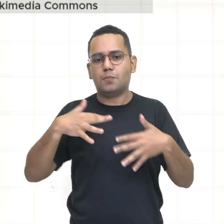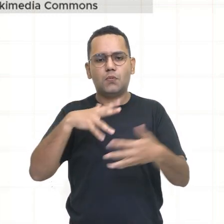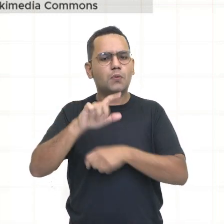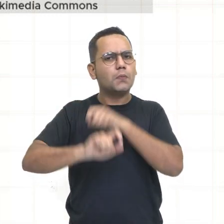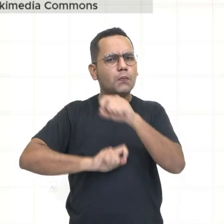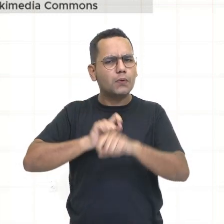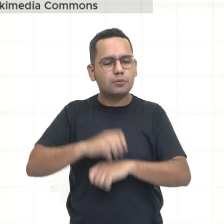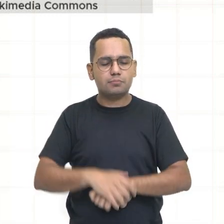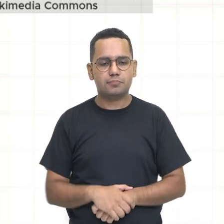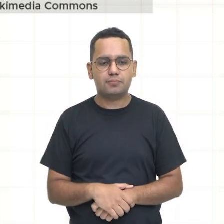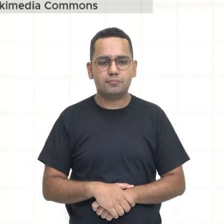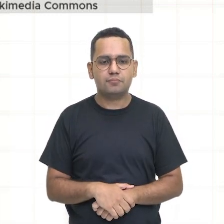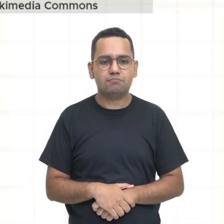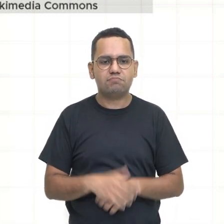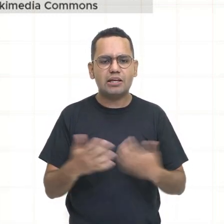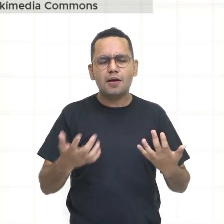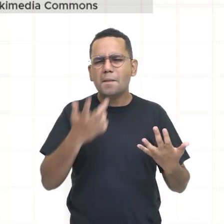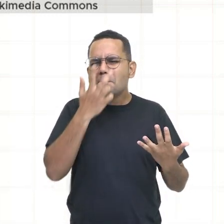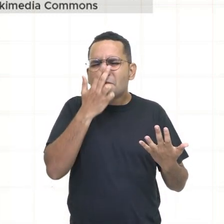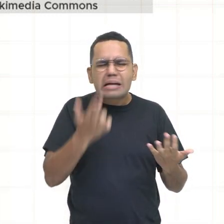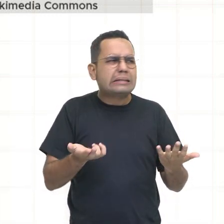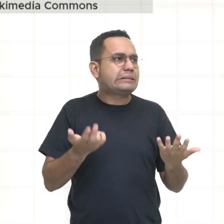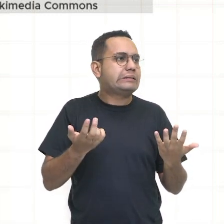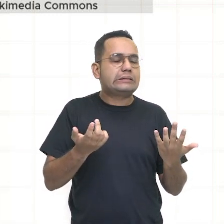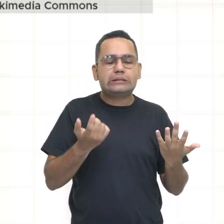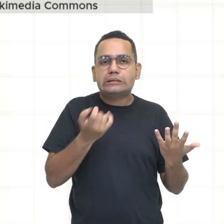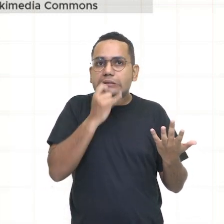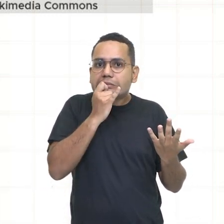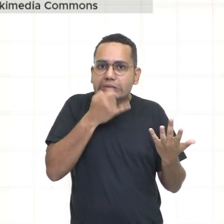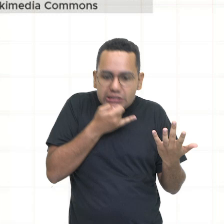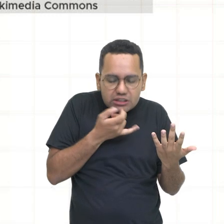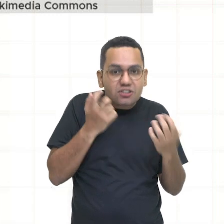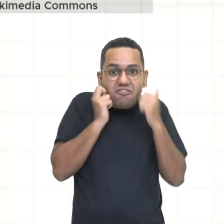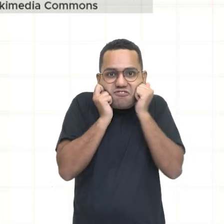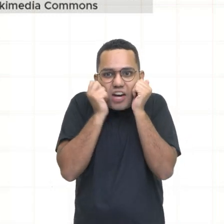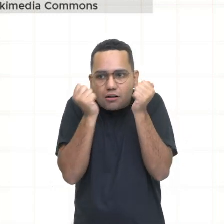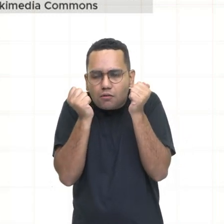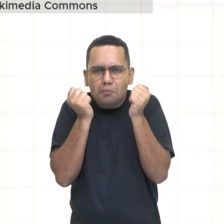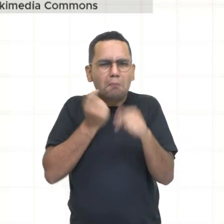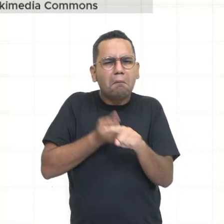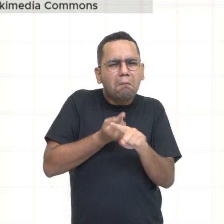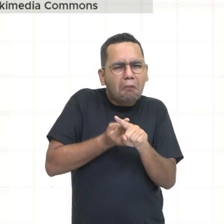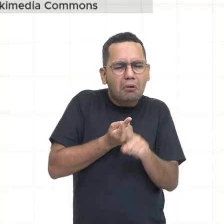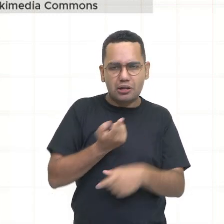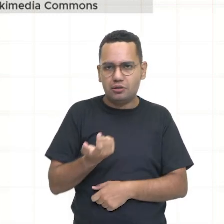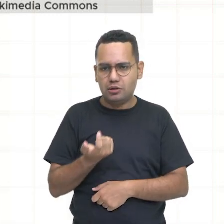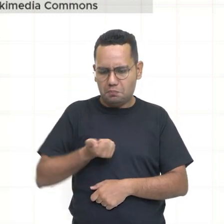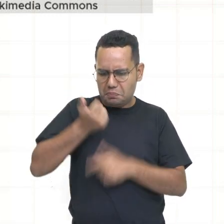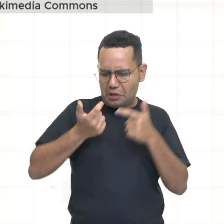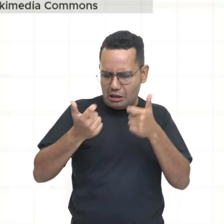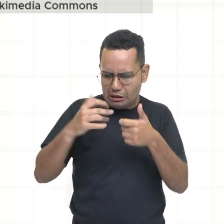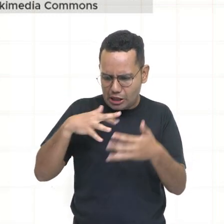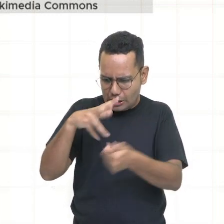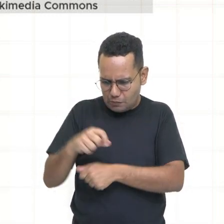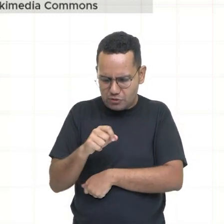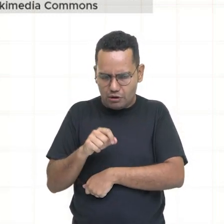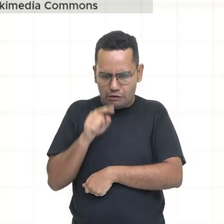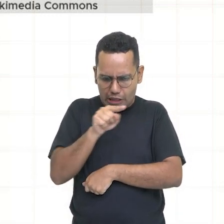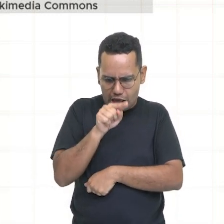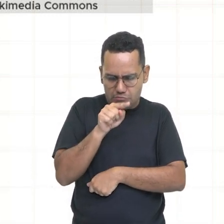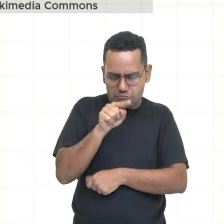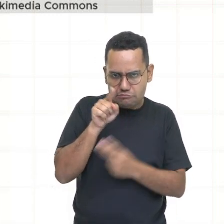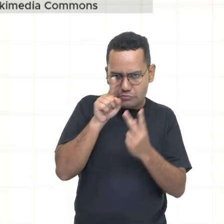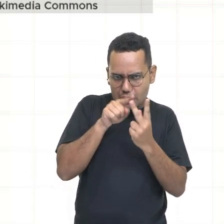estava naquela situação de vergonha, de vexame. Por quê? Perdeu a guerra, perdeu terras, perdeu o controle